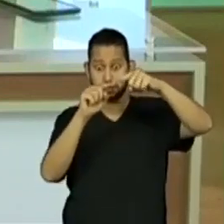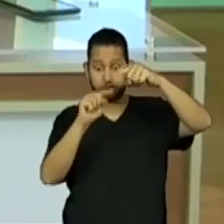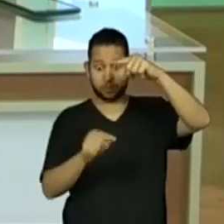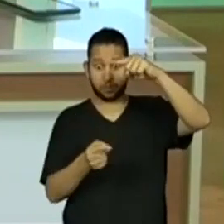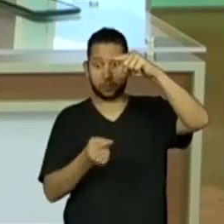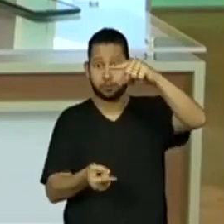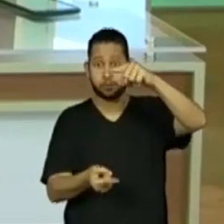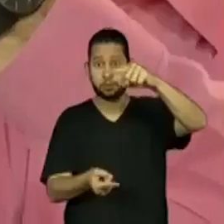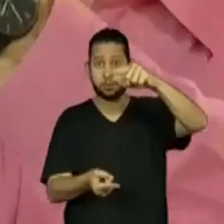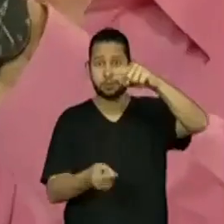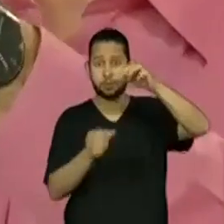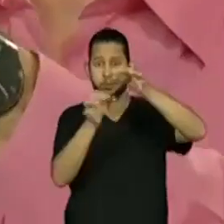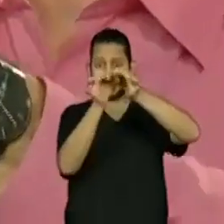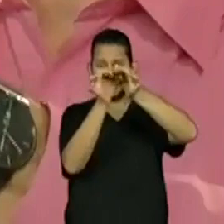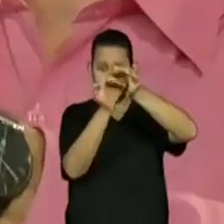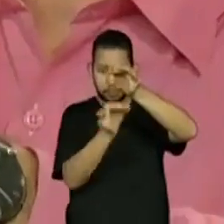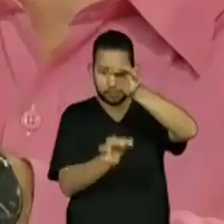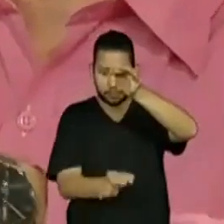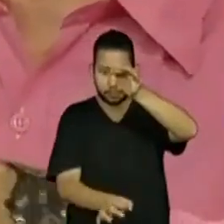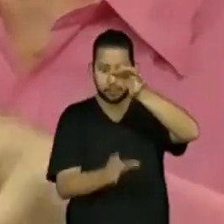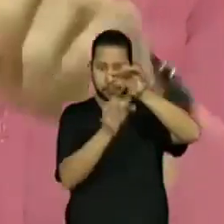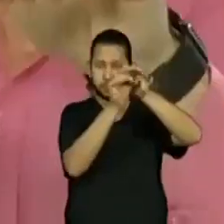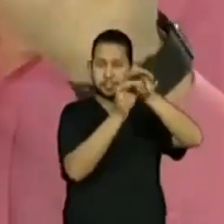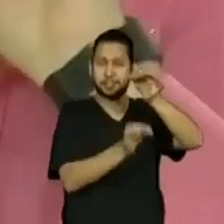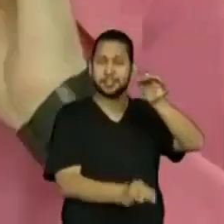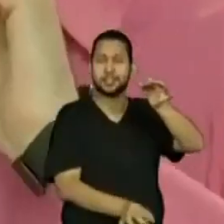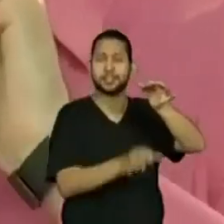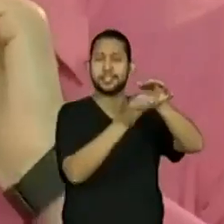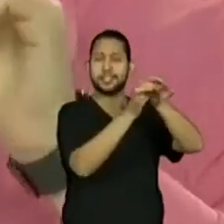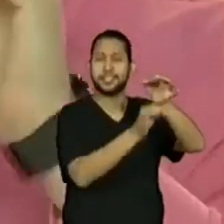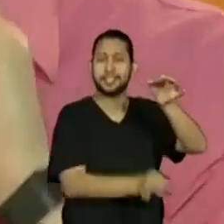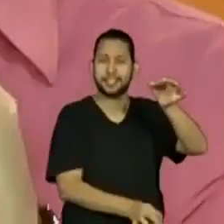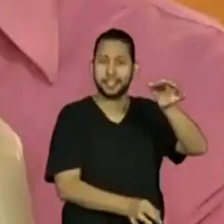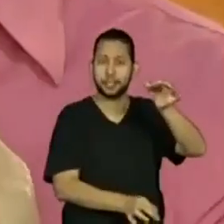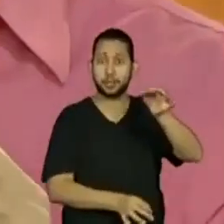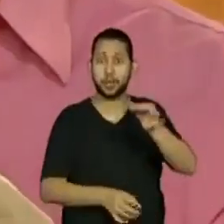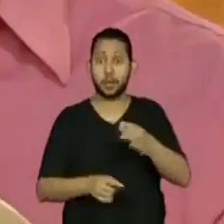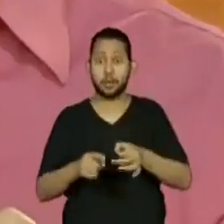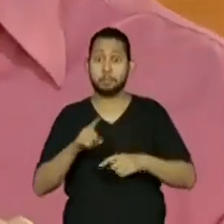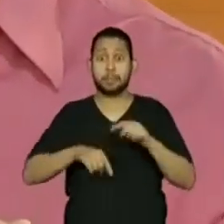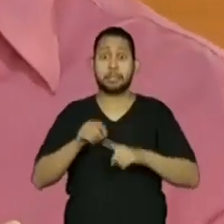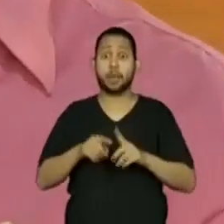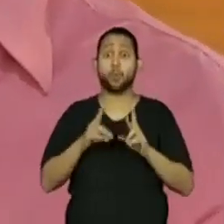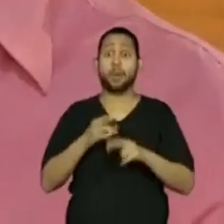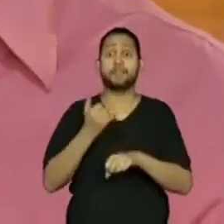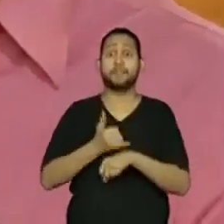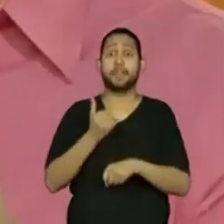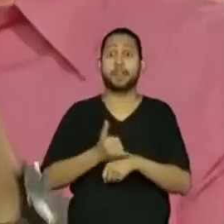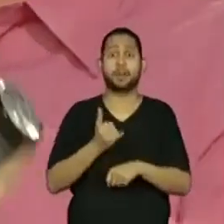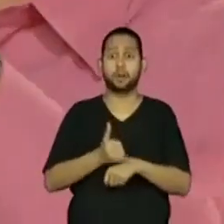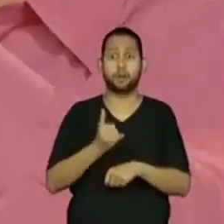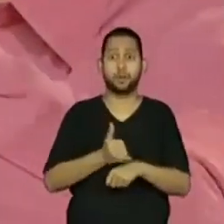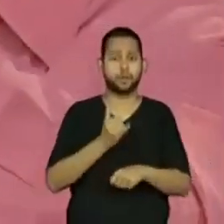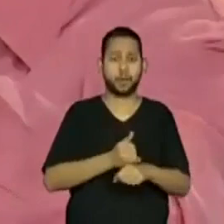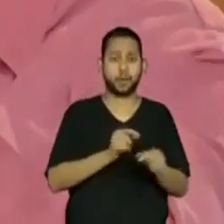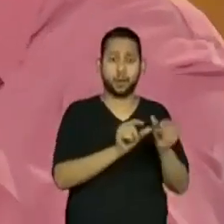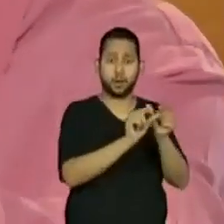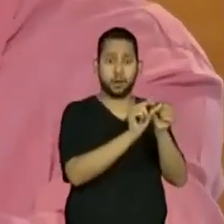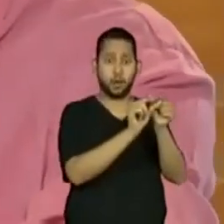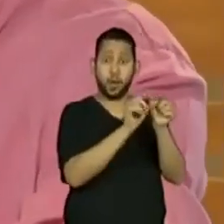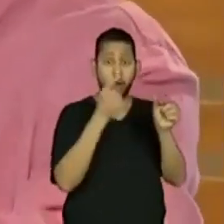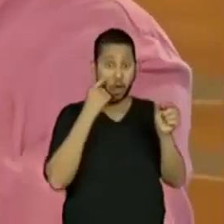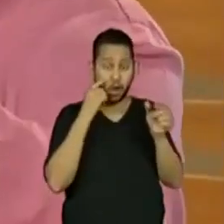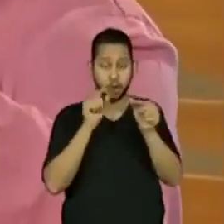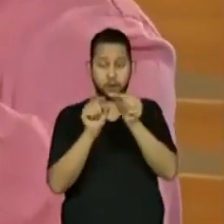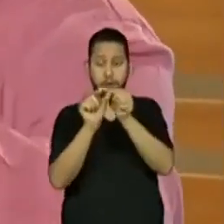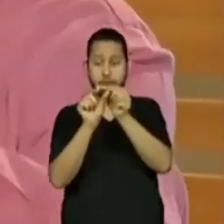com esses cilindros e eles todos são do mesmo material, de metal. Só que vocês devem